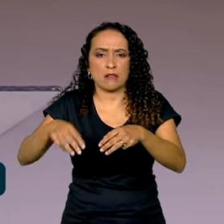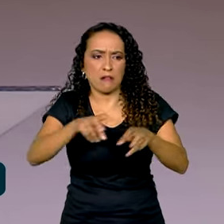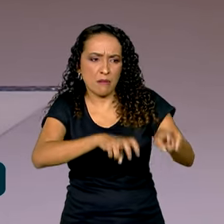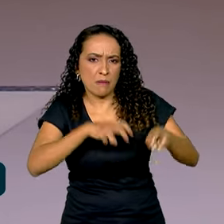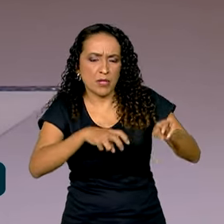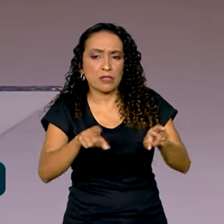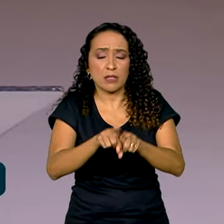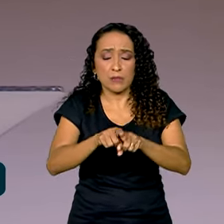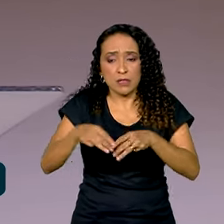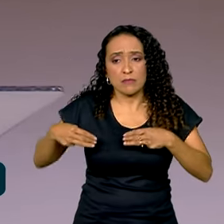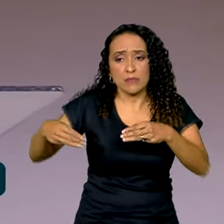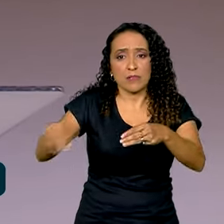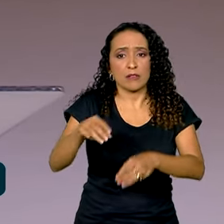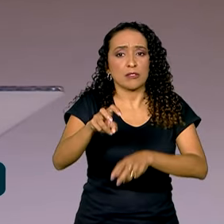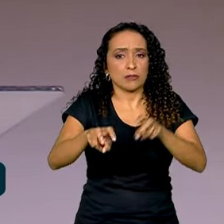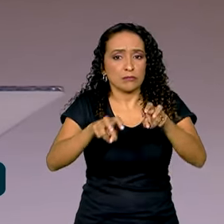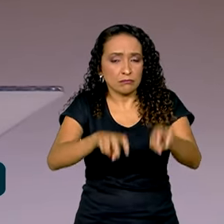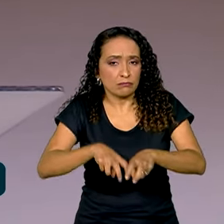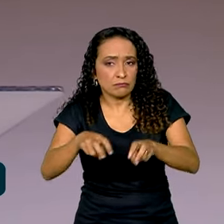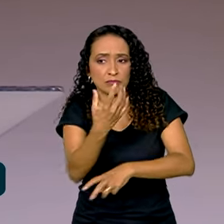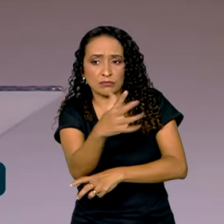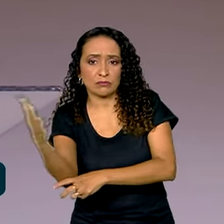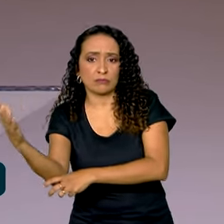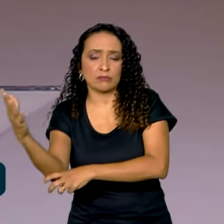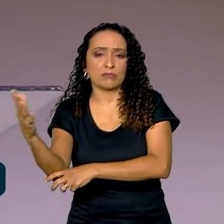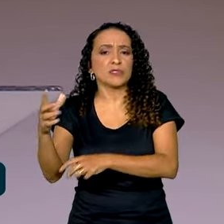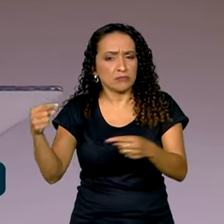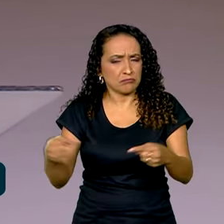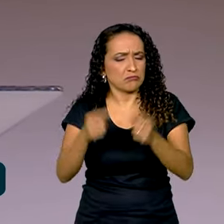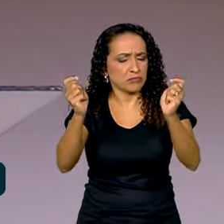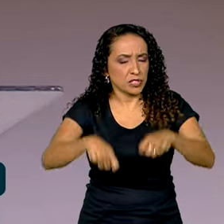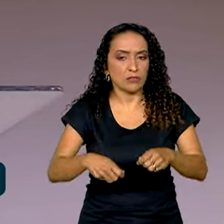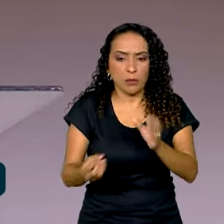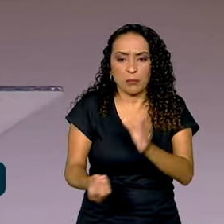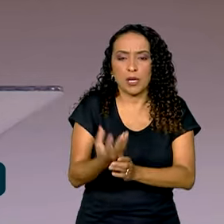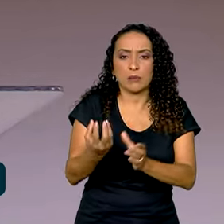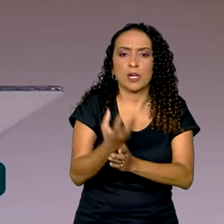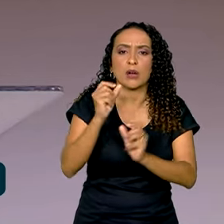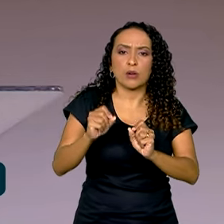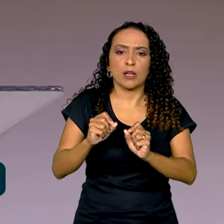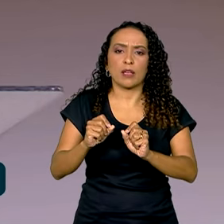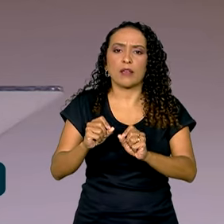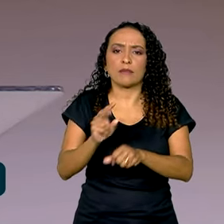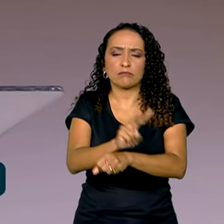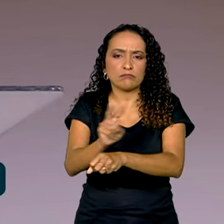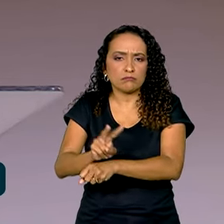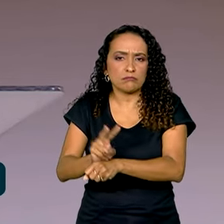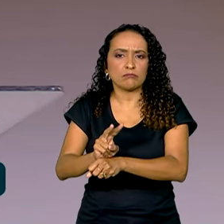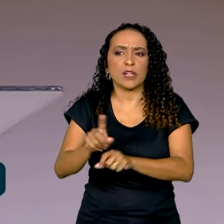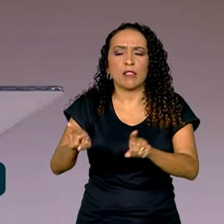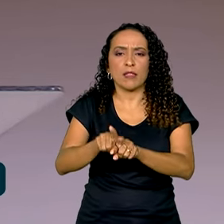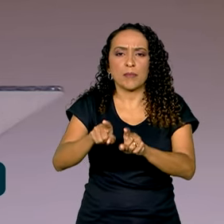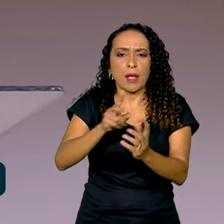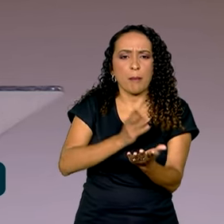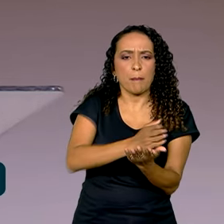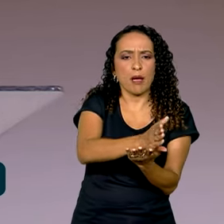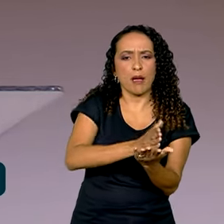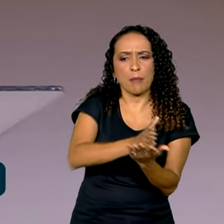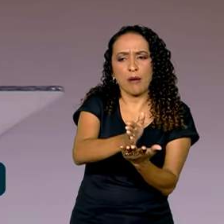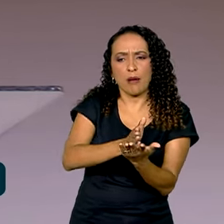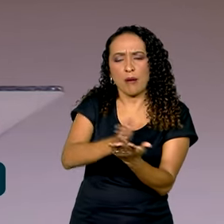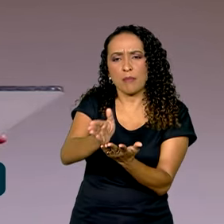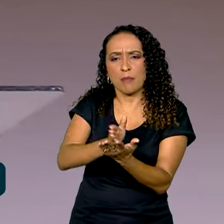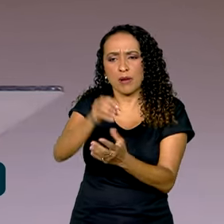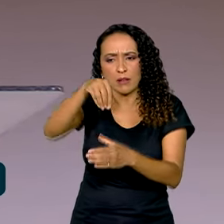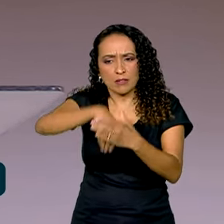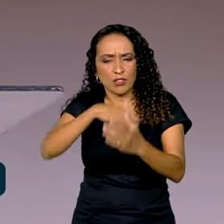Mais uma prova de que é possível fazer e estamos fazendo. Produzir e preservar transversalmente dentro de todo o governo e